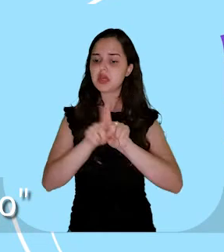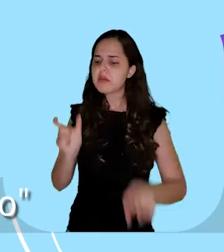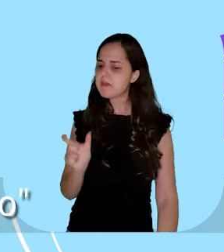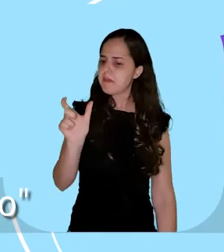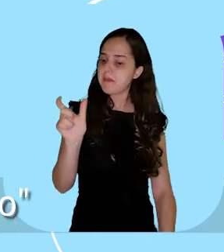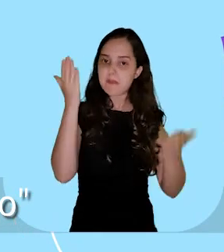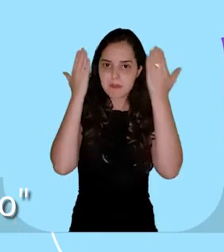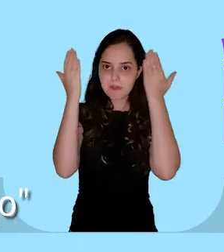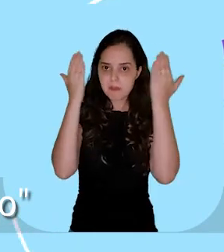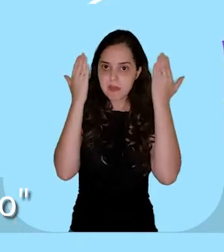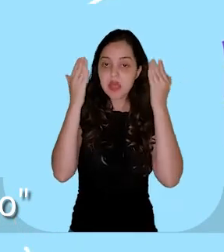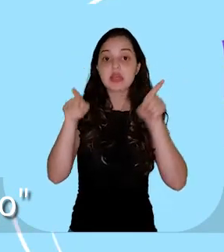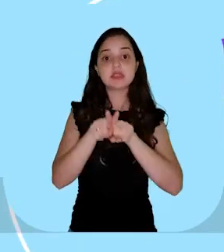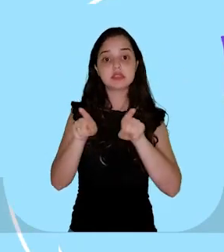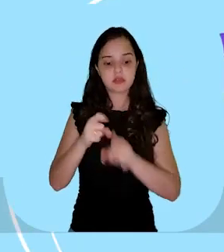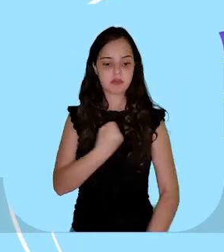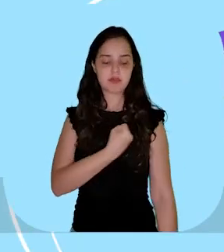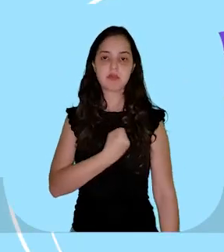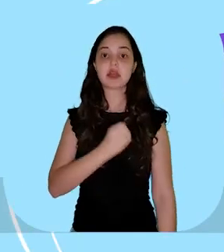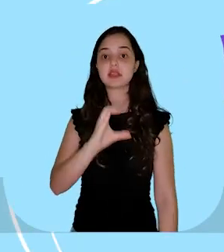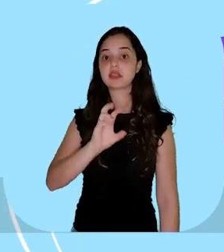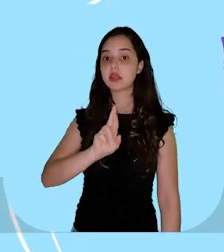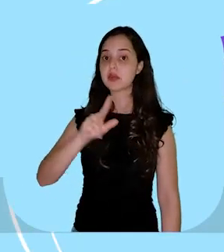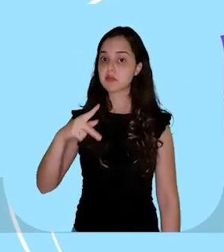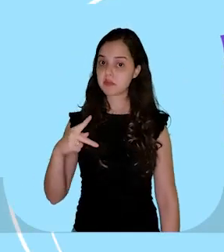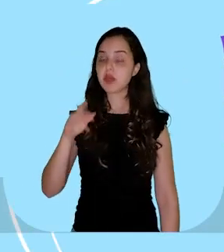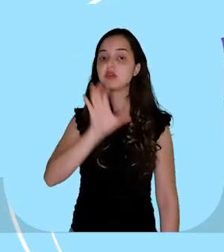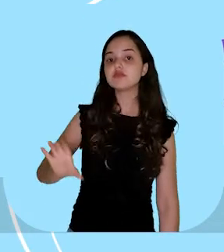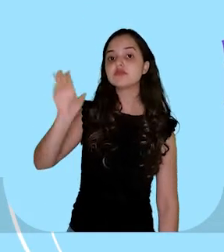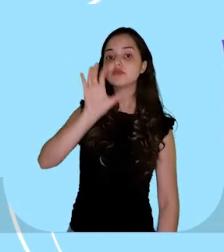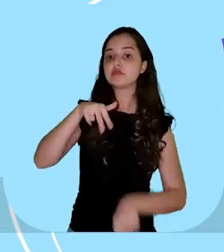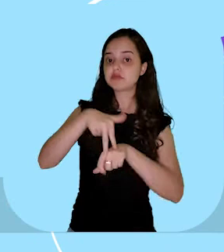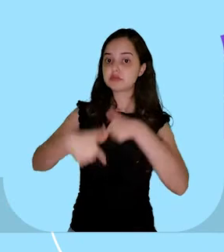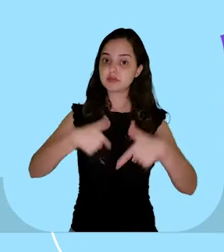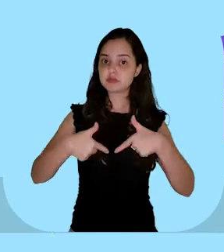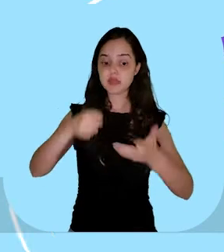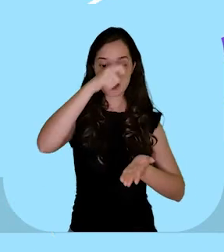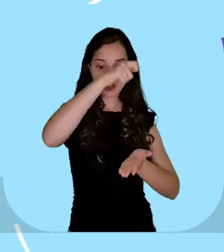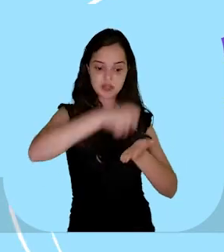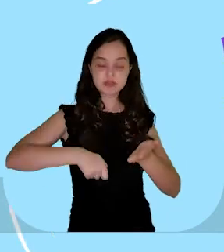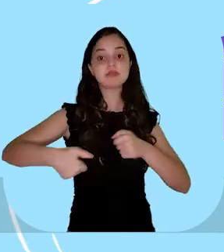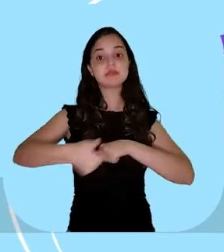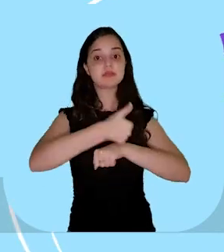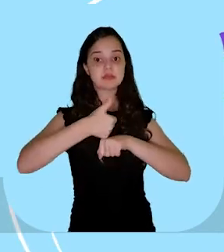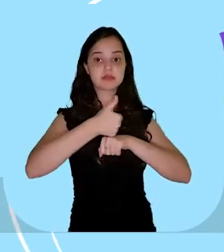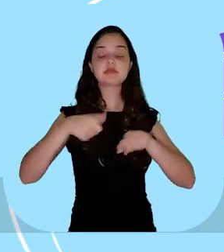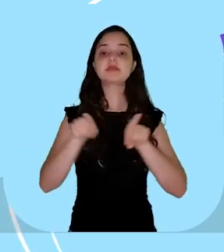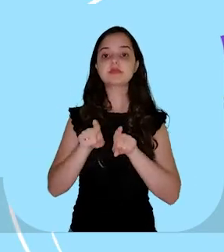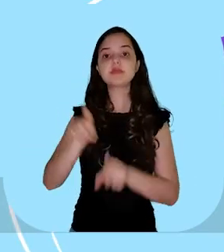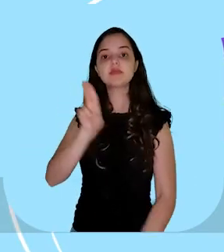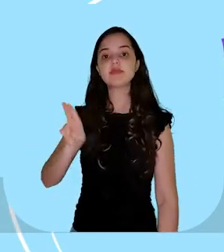palavra psicóloga ou psicólogo e o número do CRP com a regional. Assinatura da profissional,